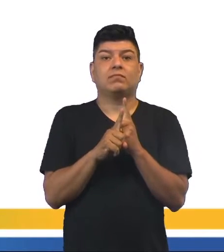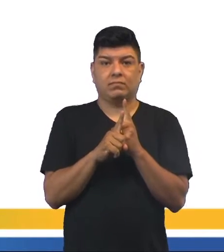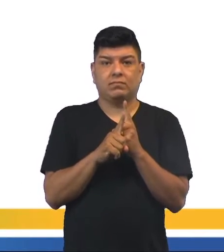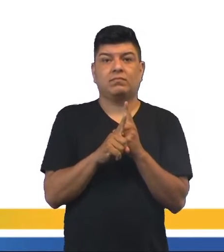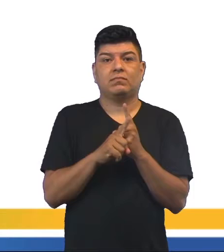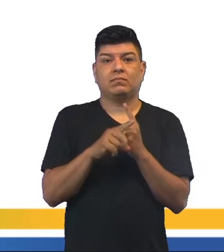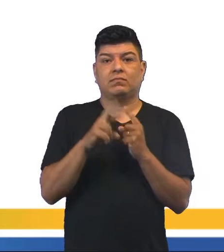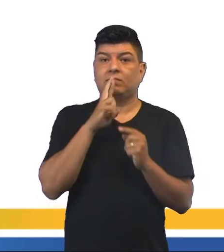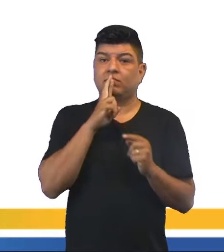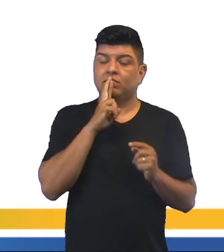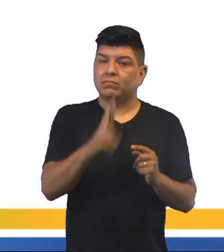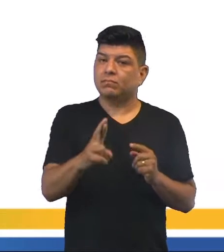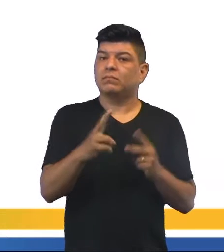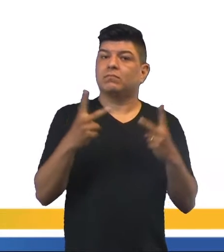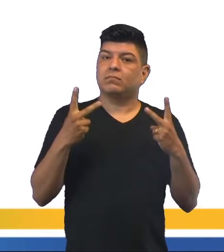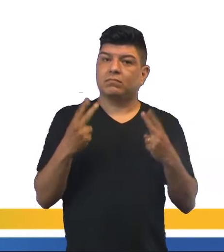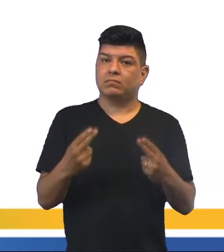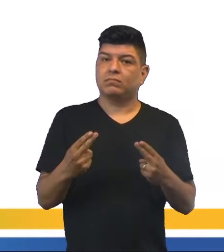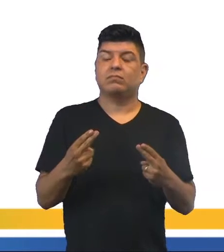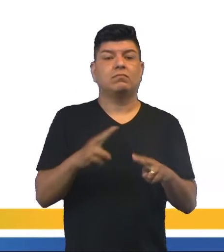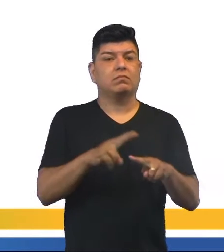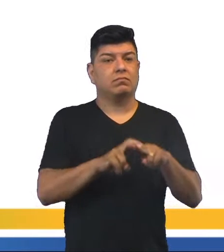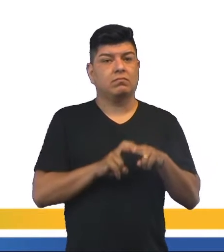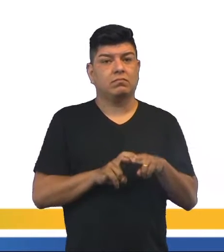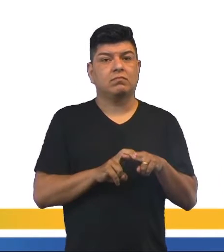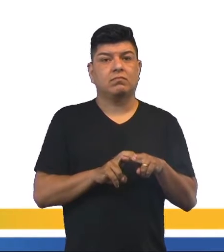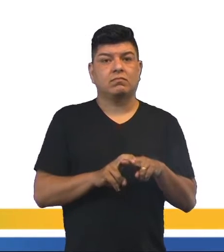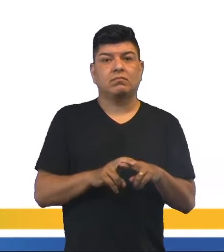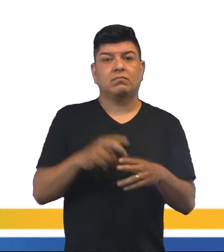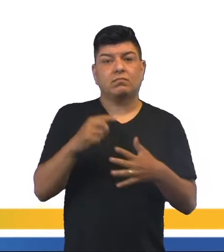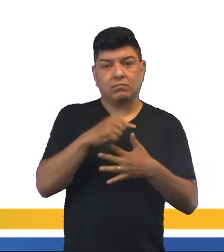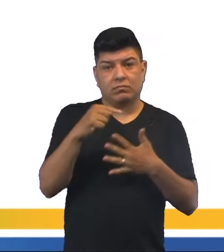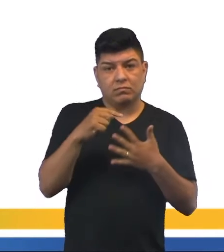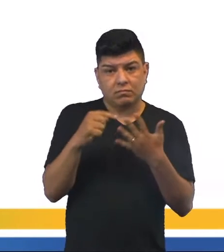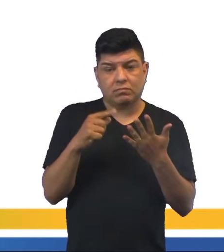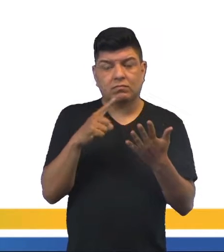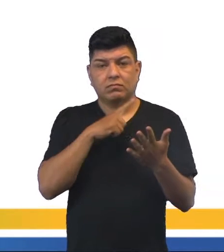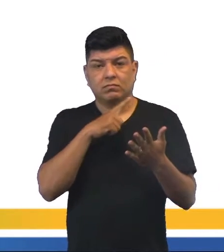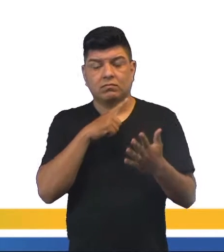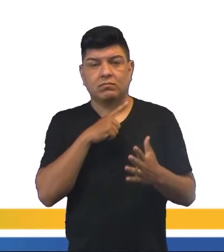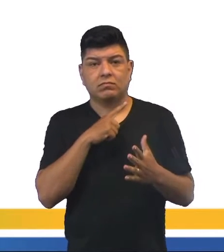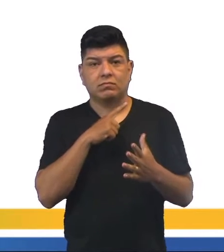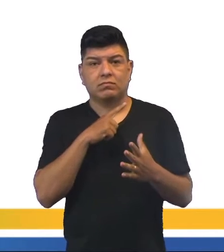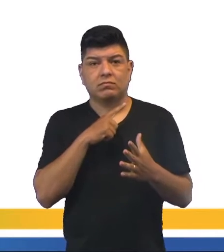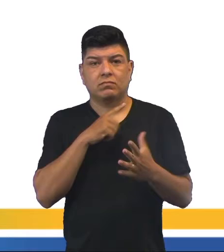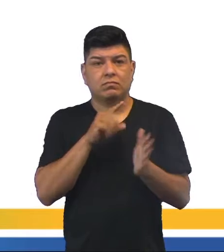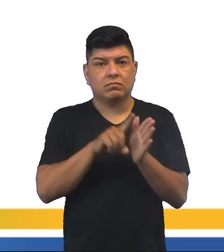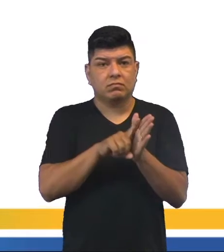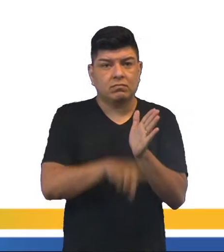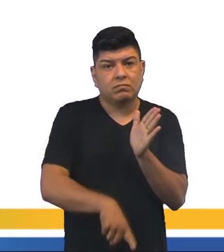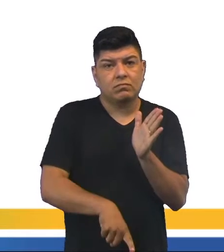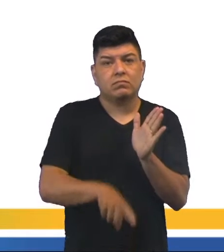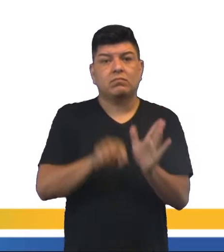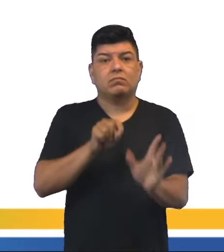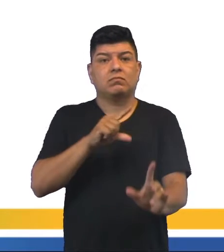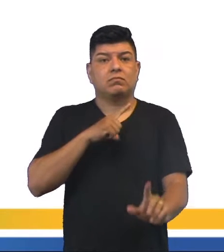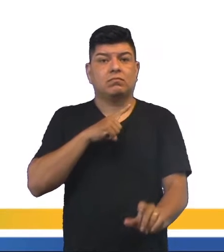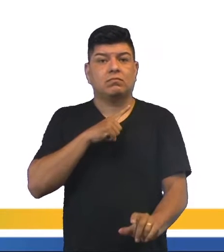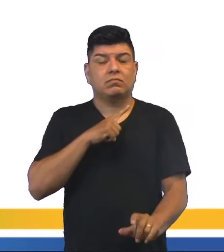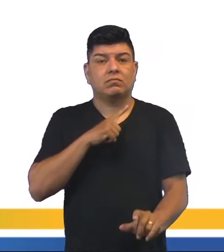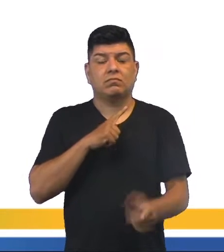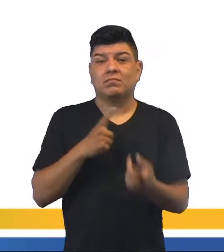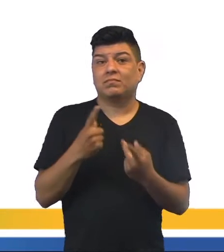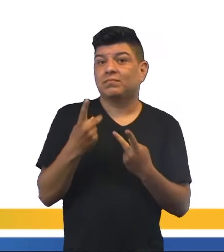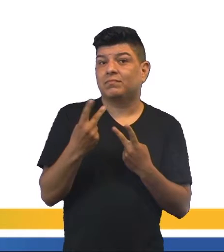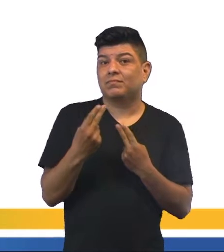esse mesmo resultado e aqui esse te esses termos aqui essa essa subtração ela vai ter